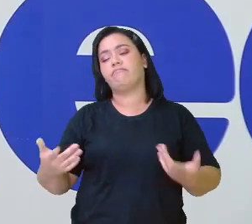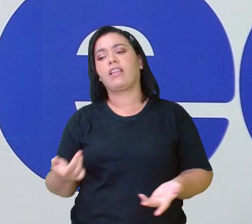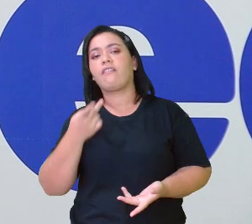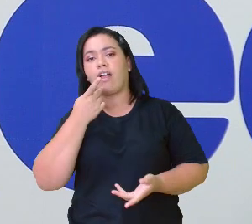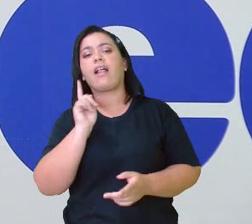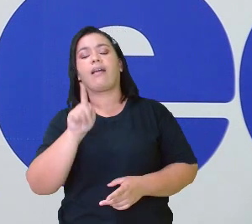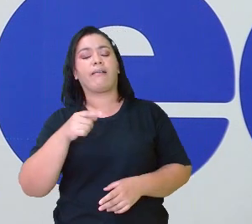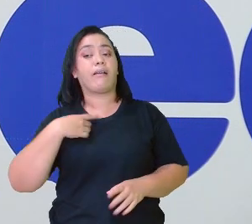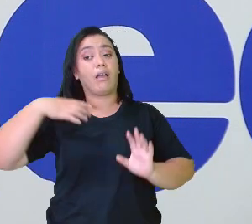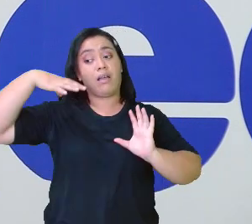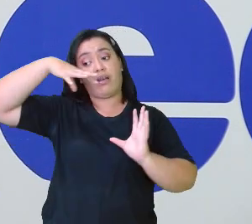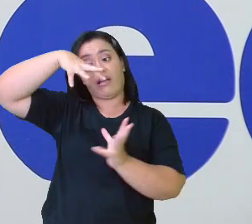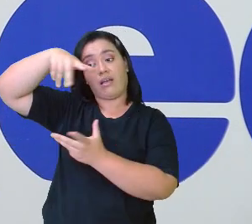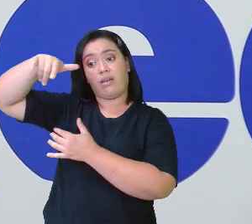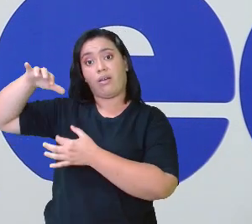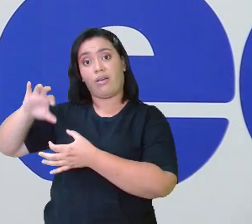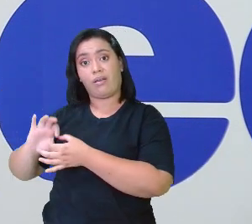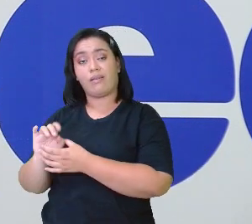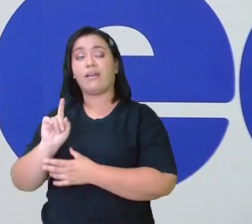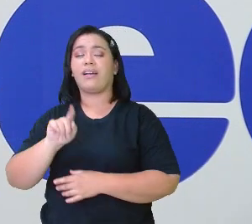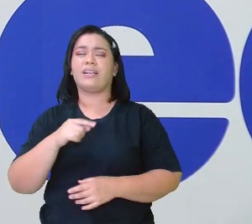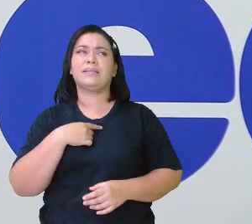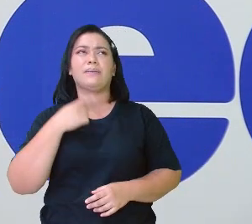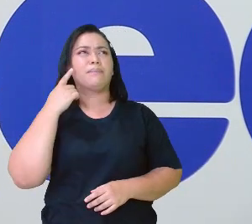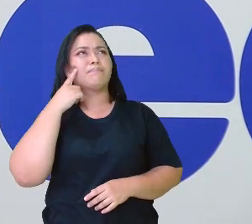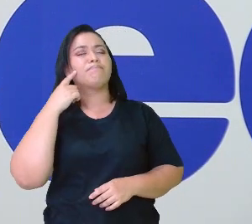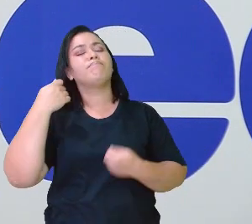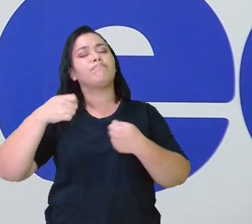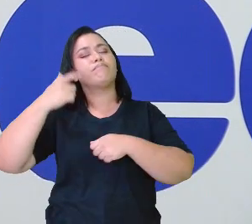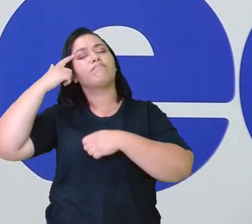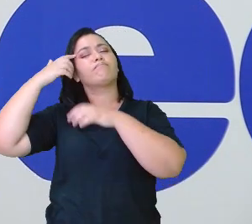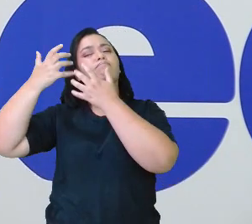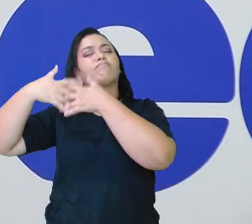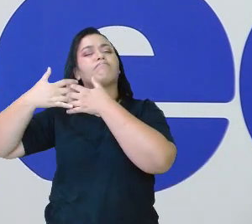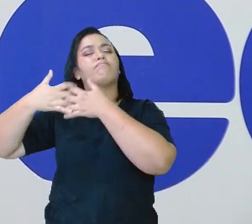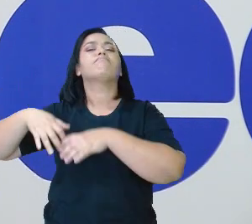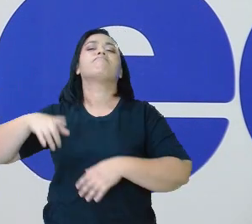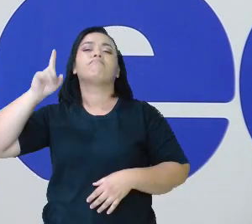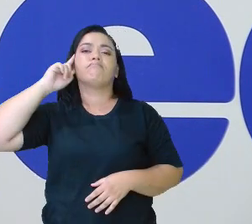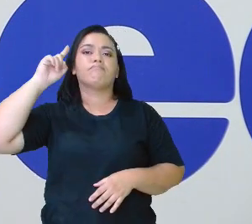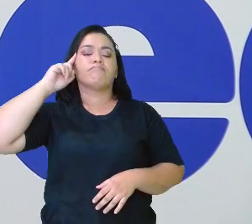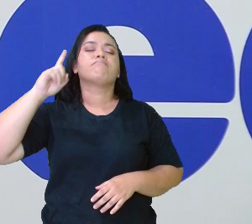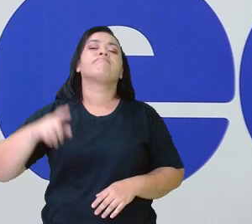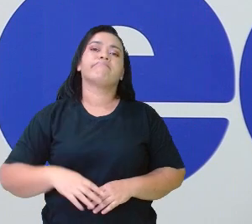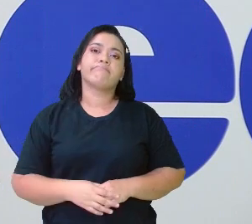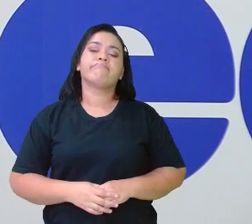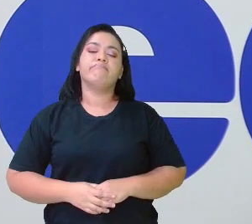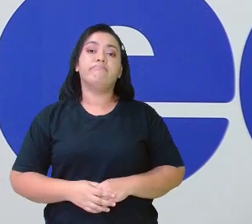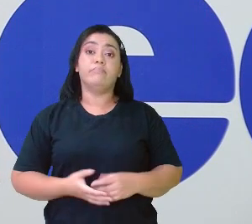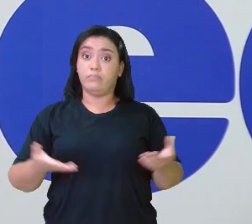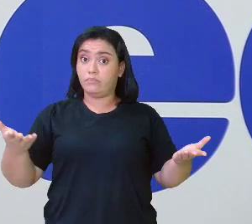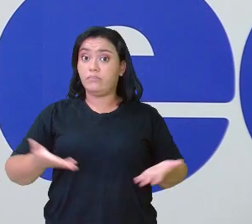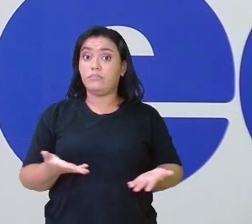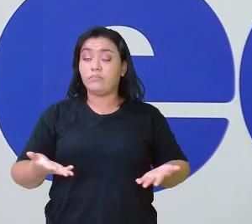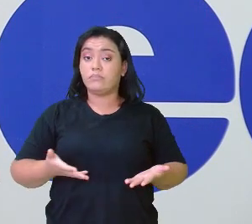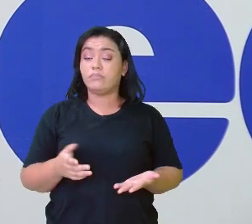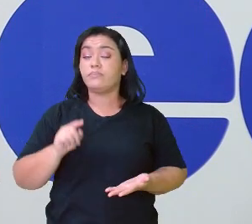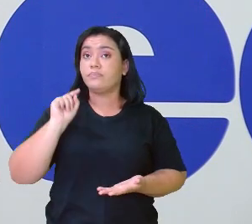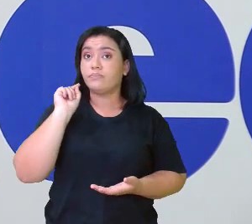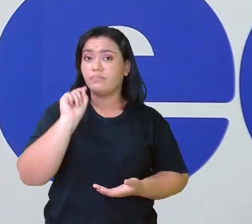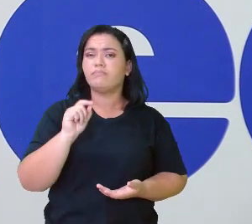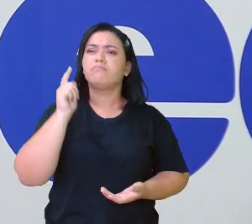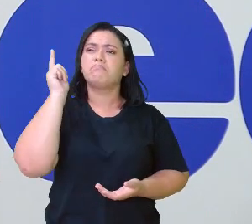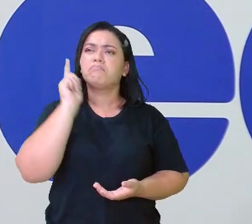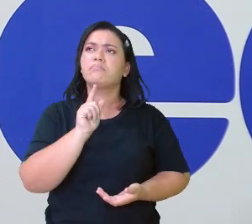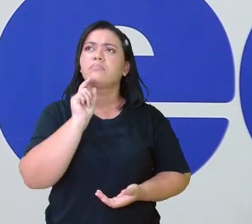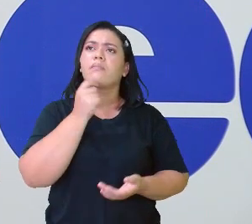globalização é muito... leva a gente a uma reflexão diária. Hoje você